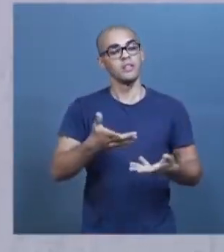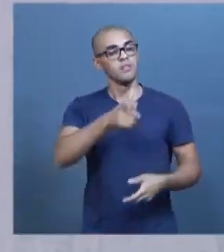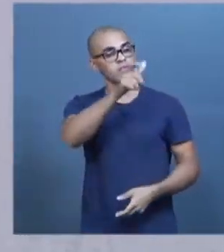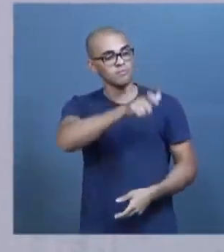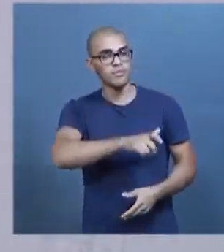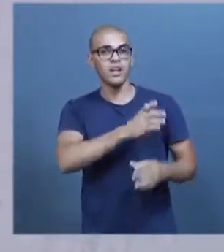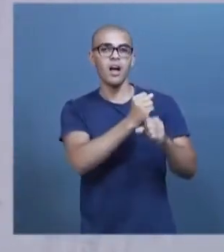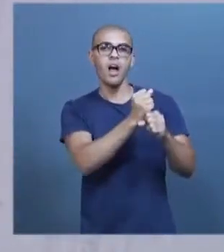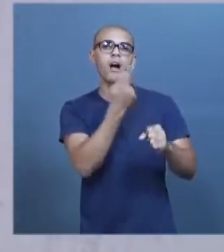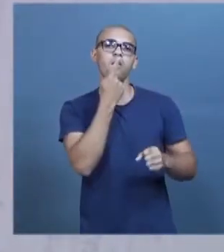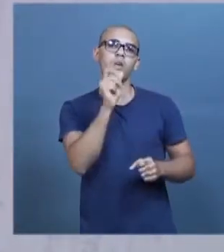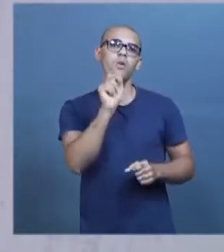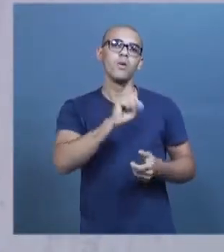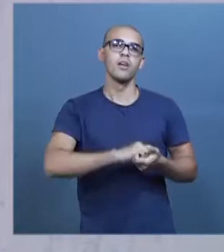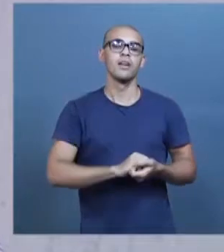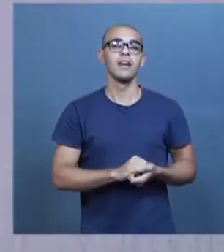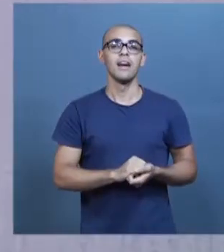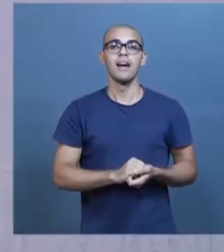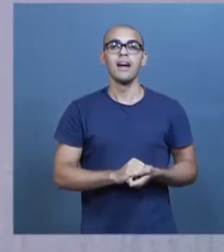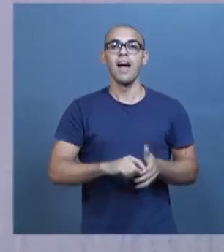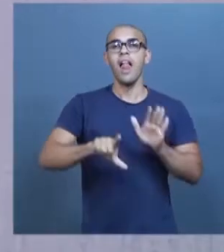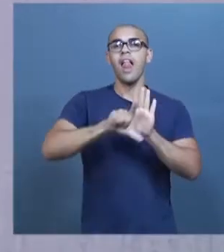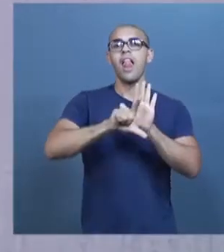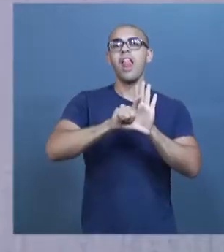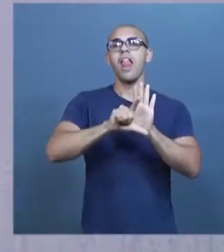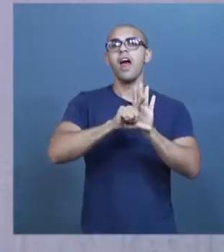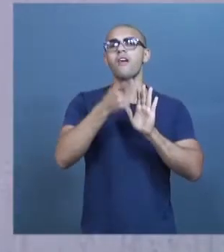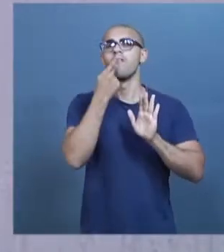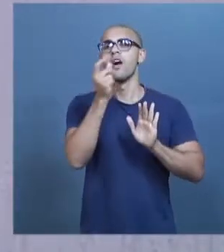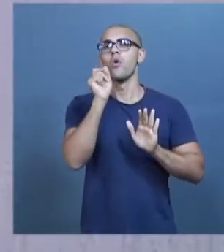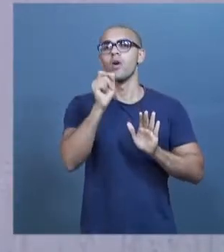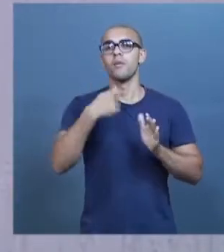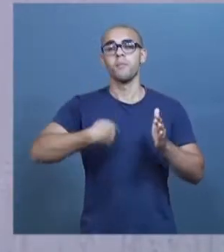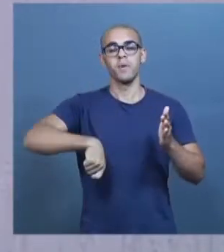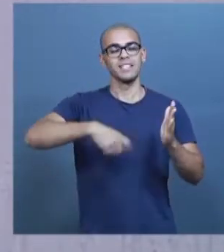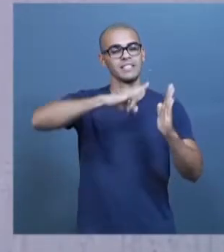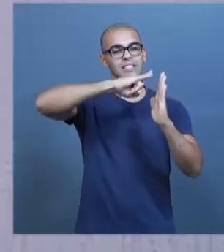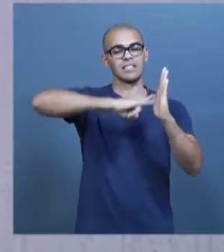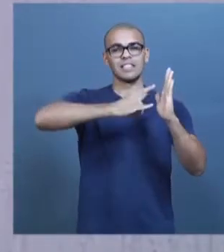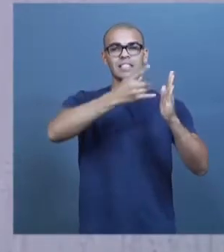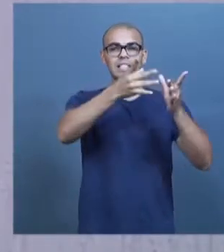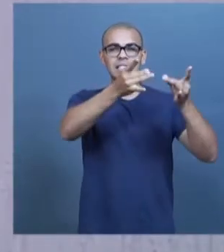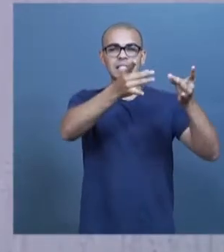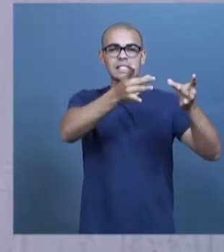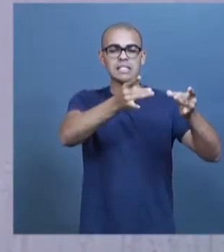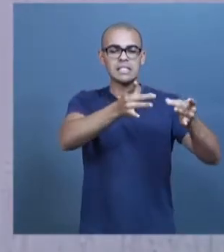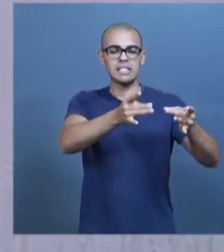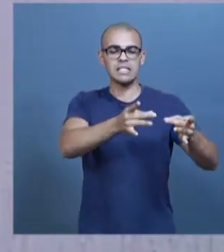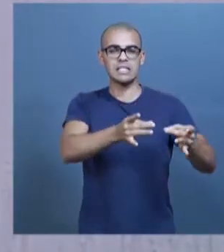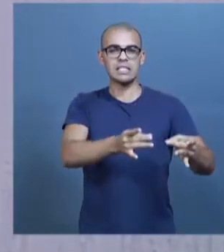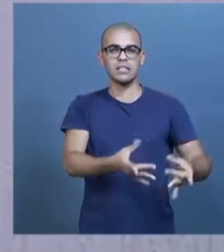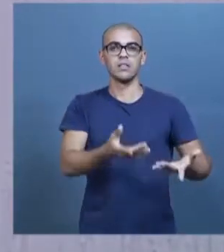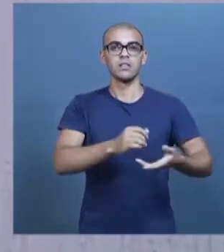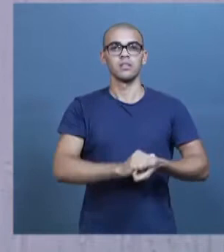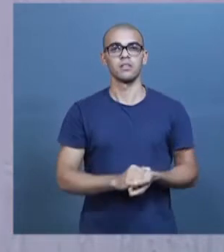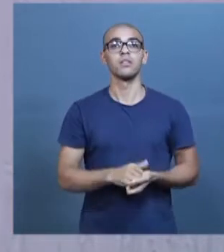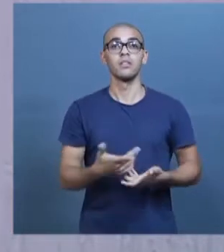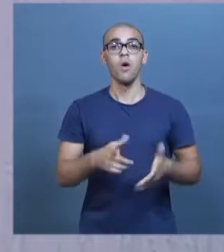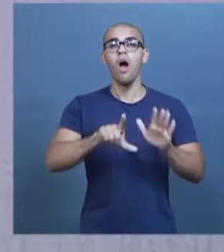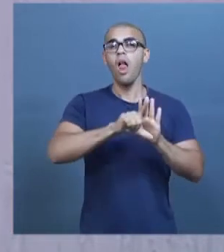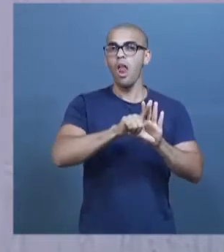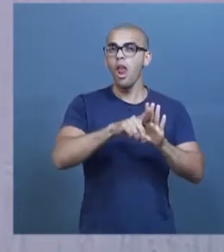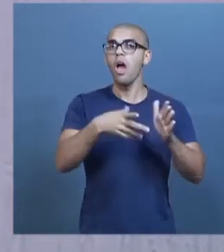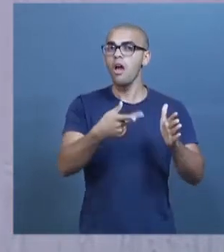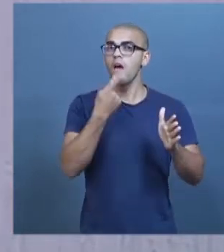estejam identificados na nota fiscal. A legislação prevê que o vendedor de um produto, de uma mercadoria,